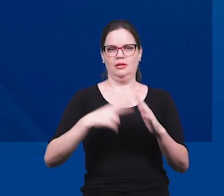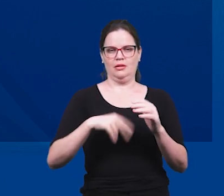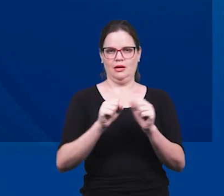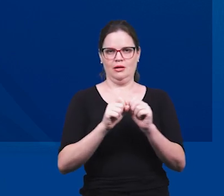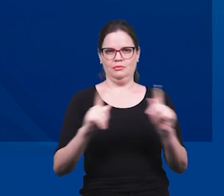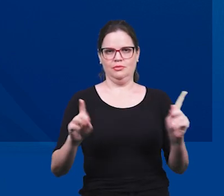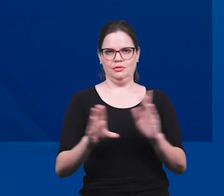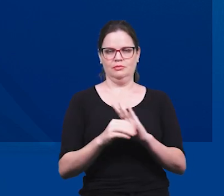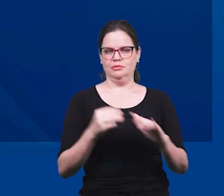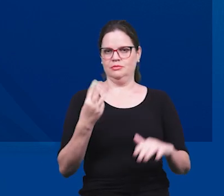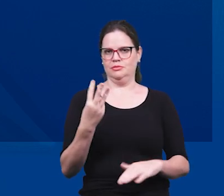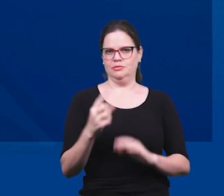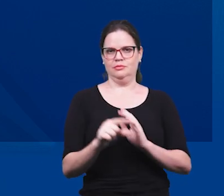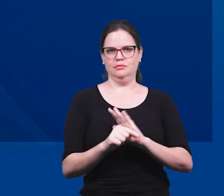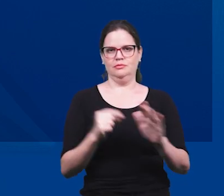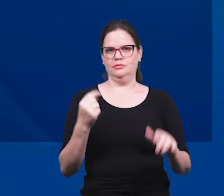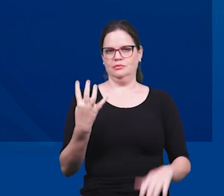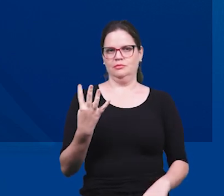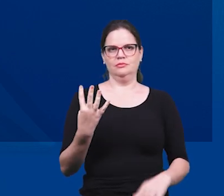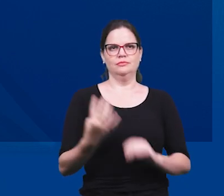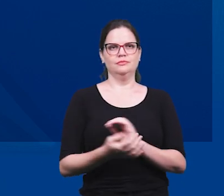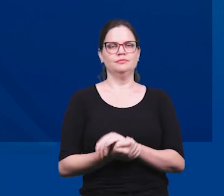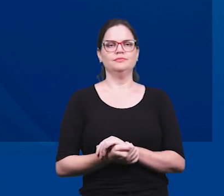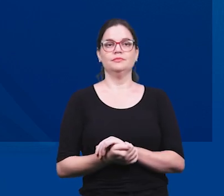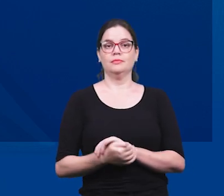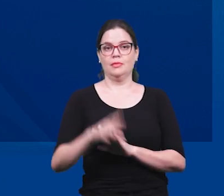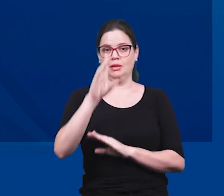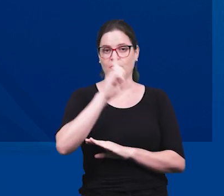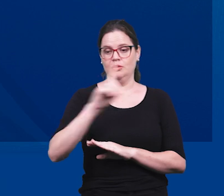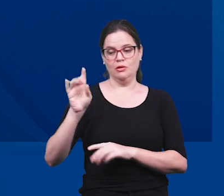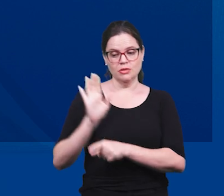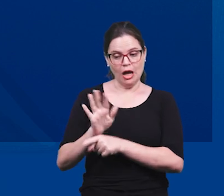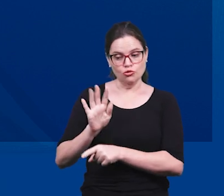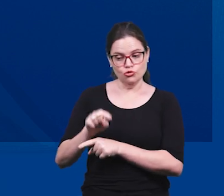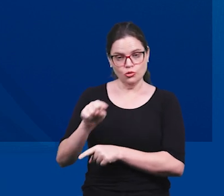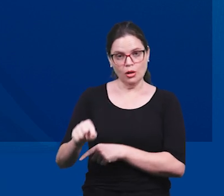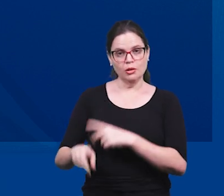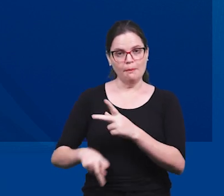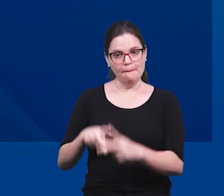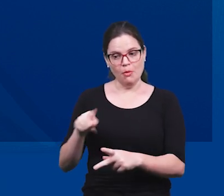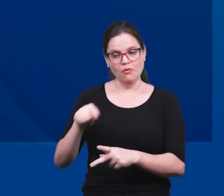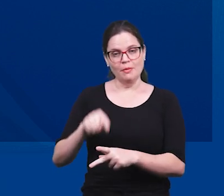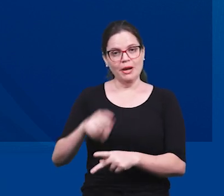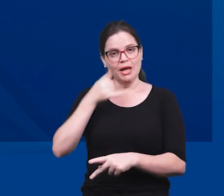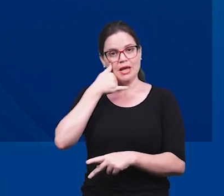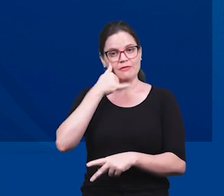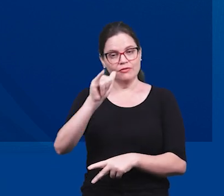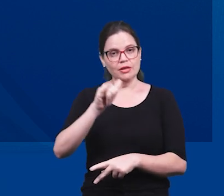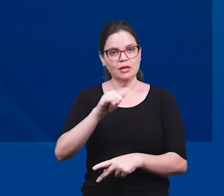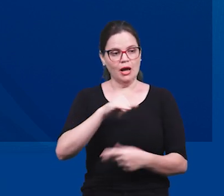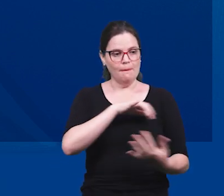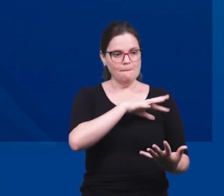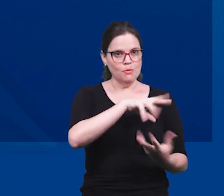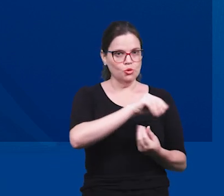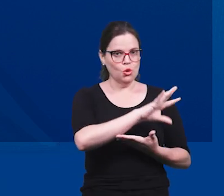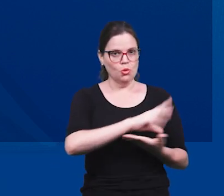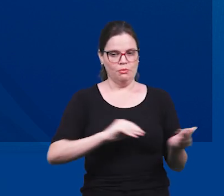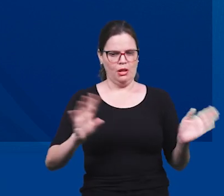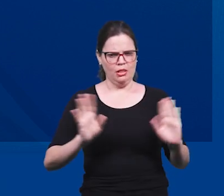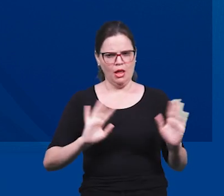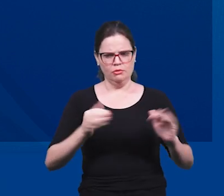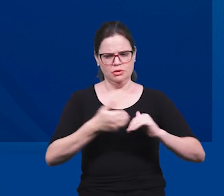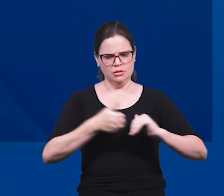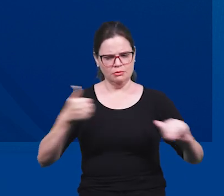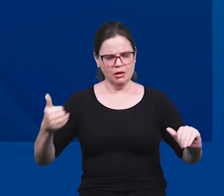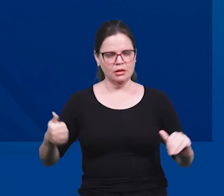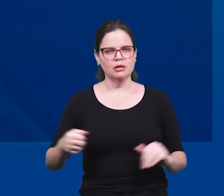Apocalipse capítulo 3, verso 4, Deus ajudou a igreja a não se misturar com o mundo. O